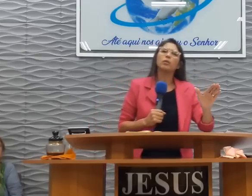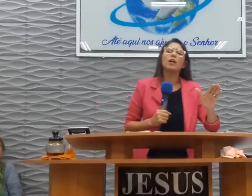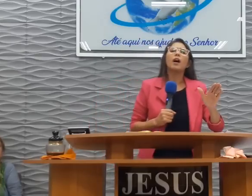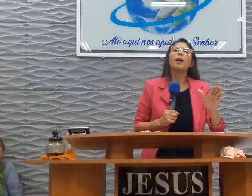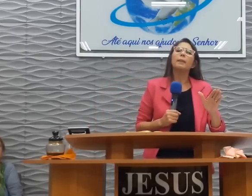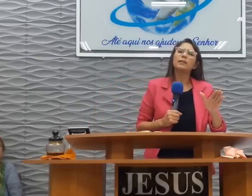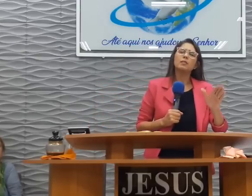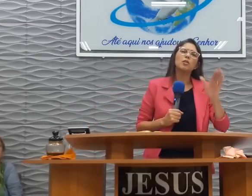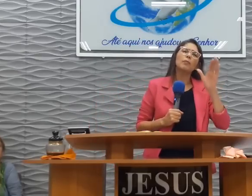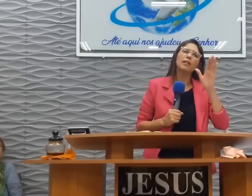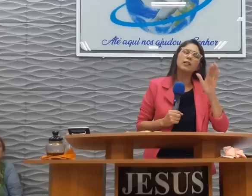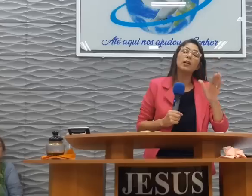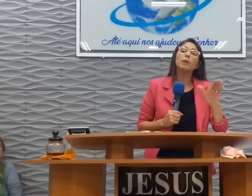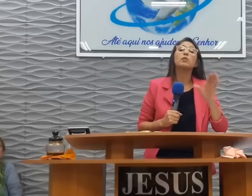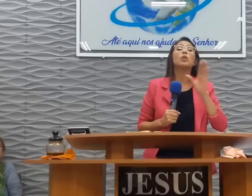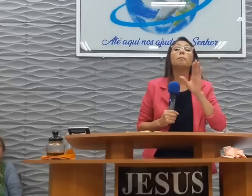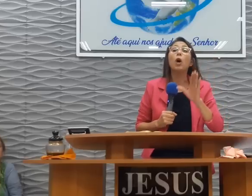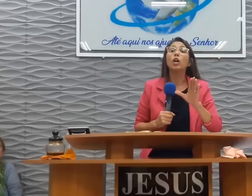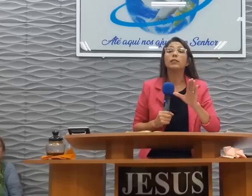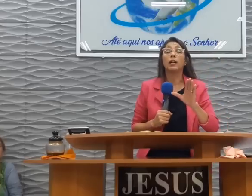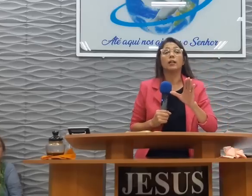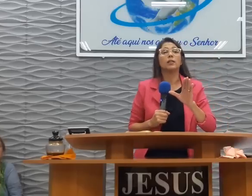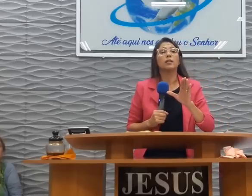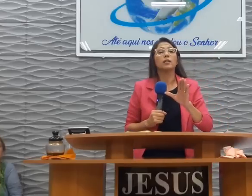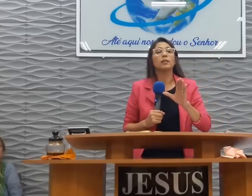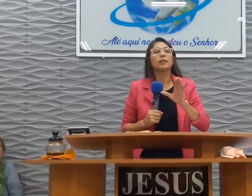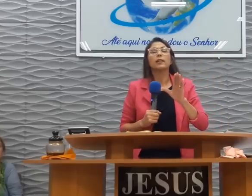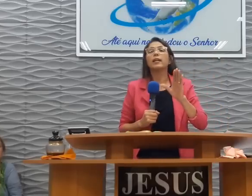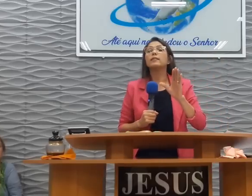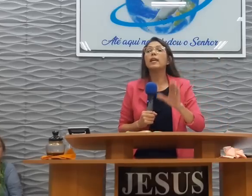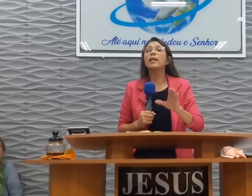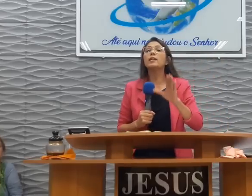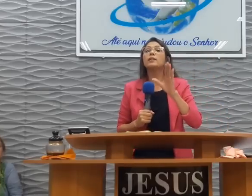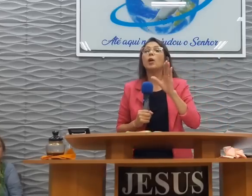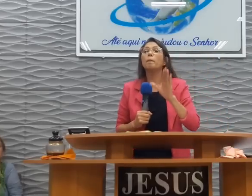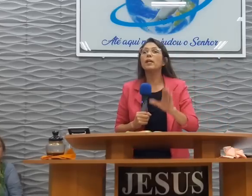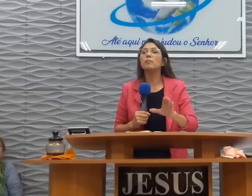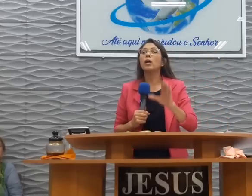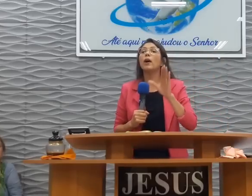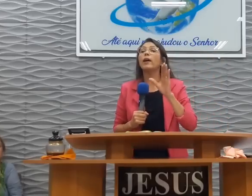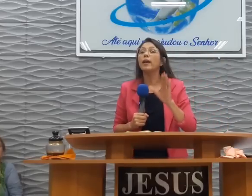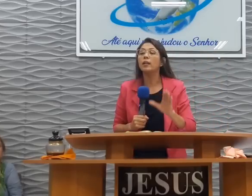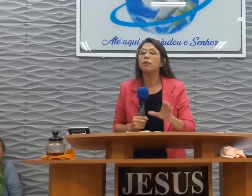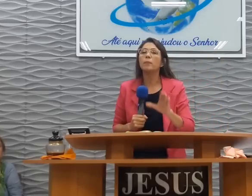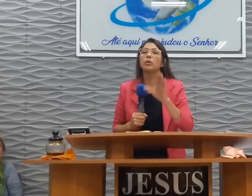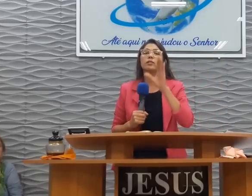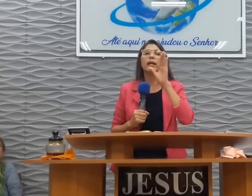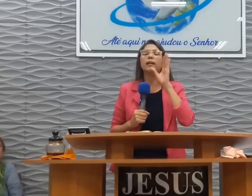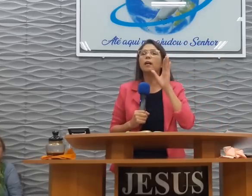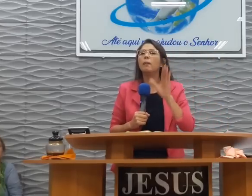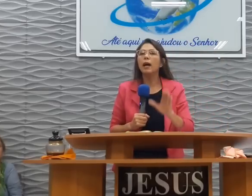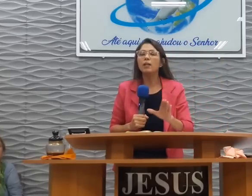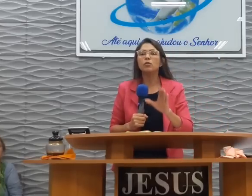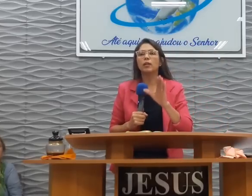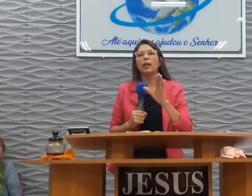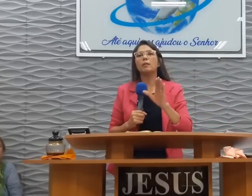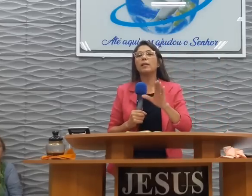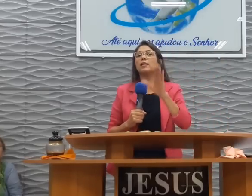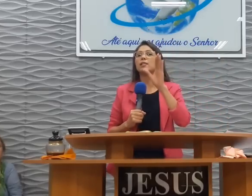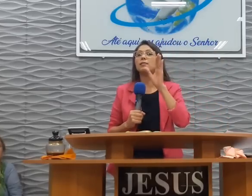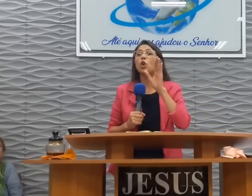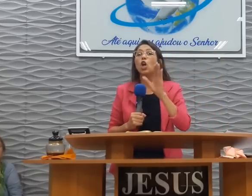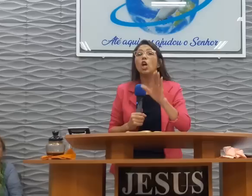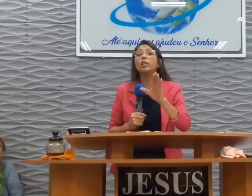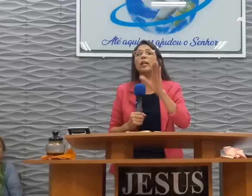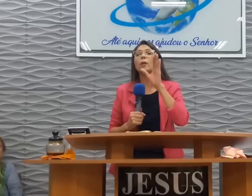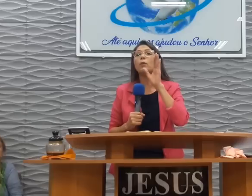o marido. Ah, Patrícia, mas o marido ganha menos. Não importa. Quem tem que ter o peso maior é ele. Você pode até ganhar mais do que ele,